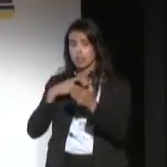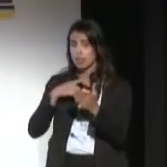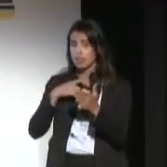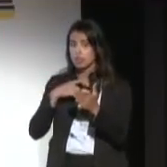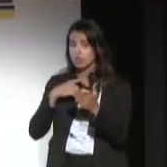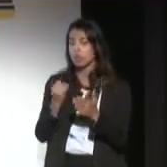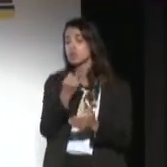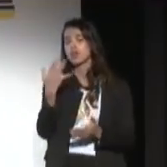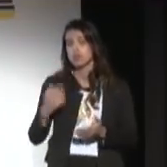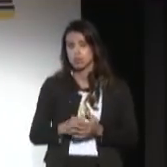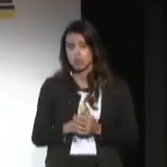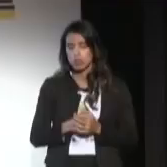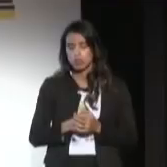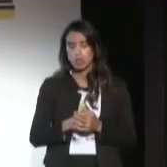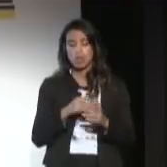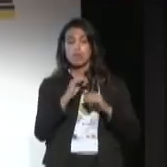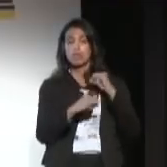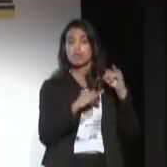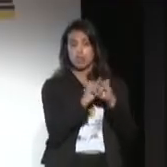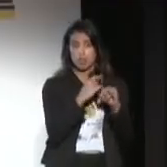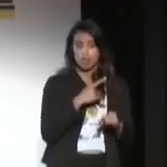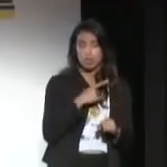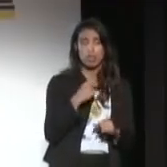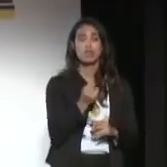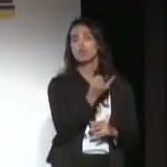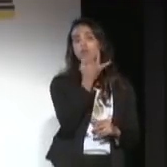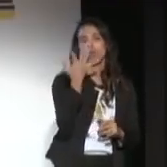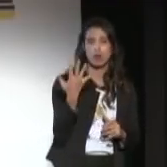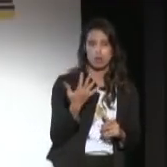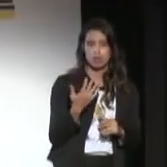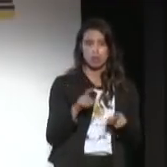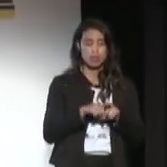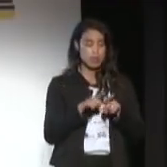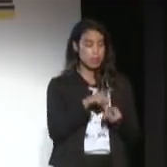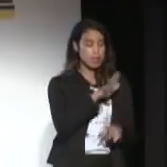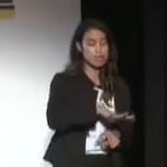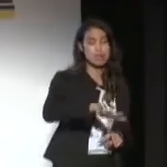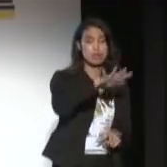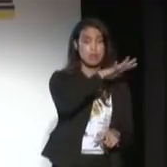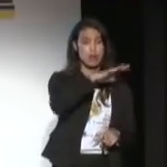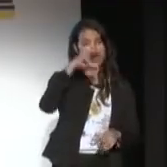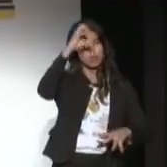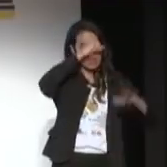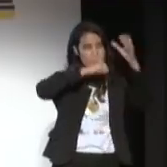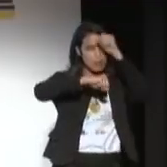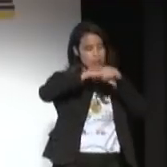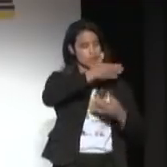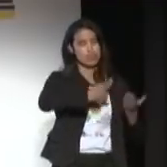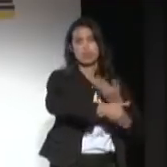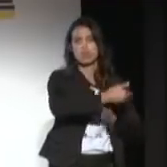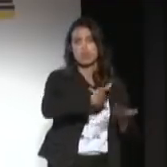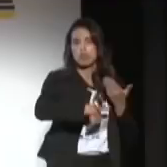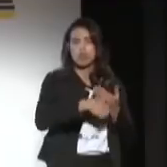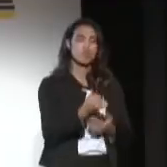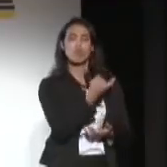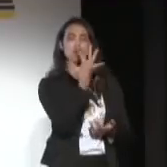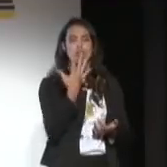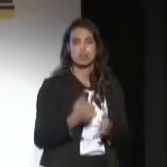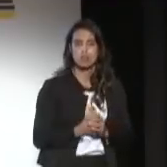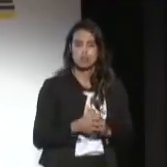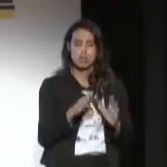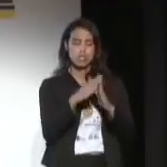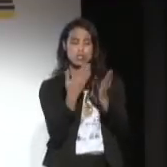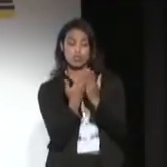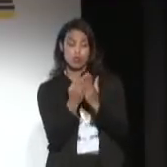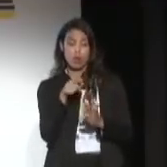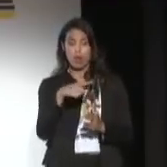à internet? Quantas são as escolas brasileiras que têm um espaço para uma aprendizagem mais colaborativa? Quantas são as escolas que